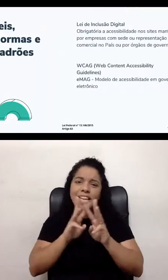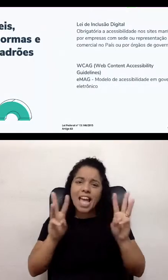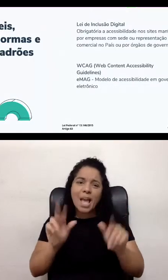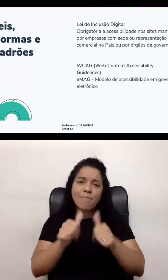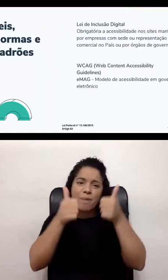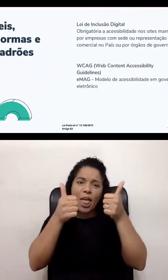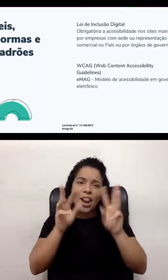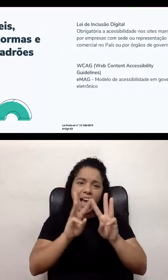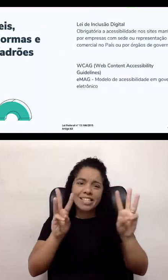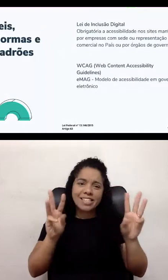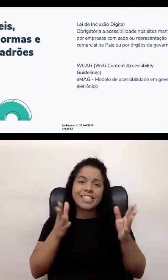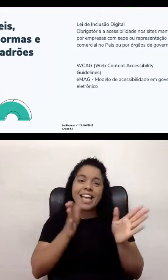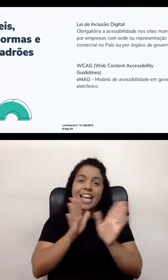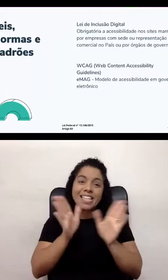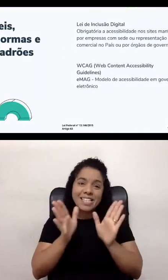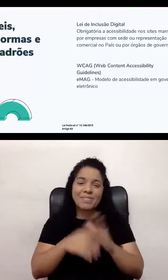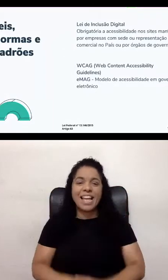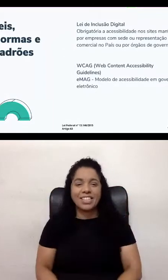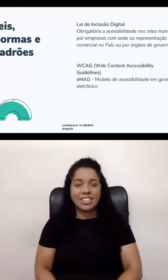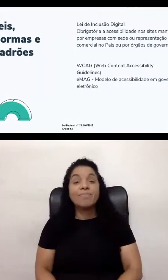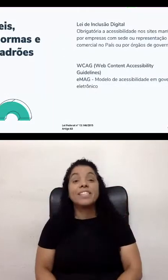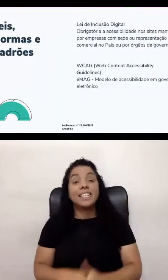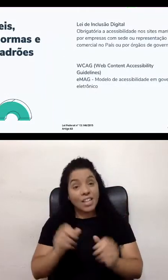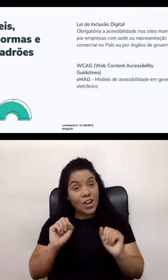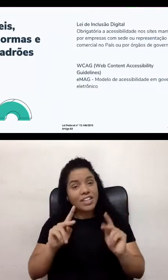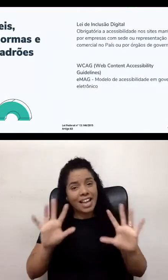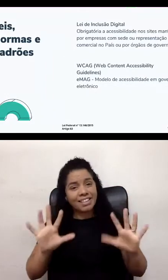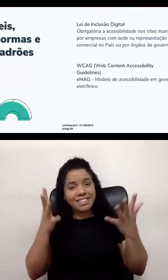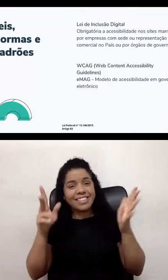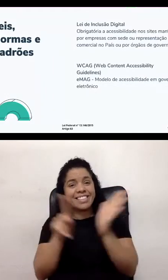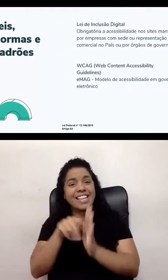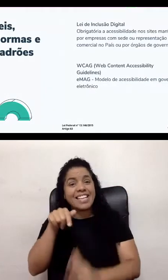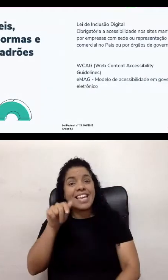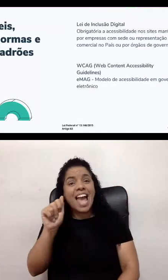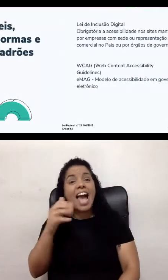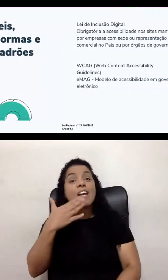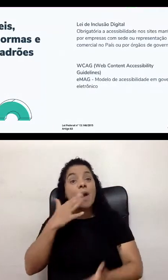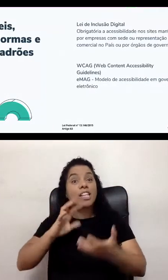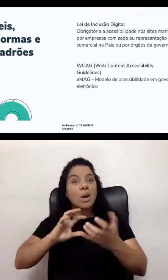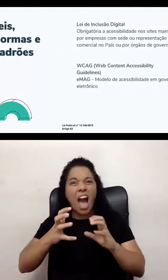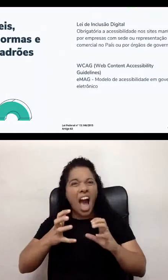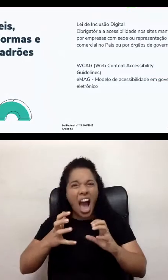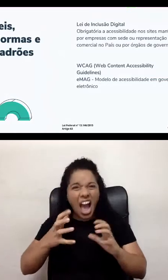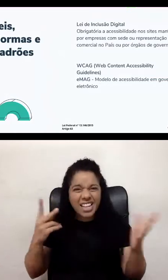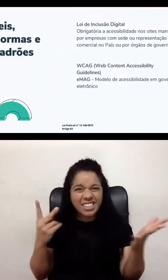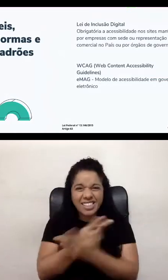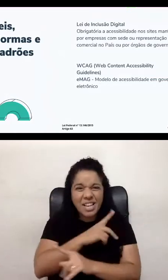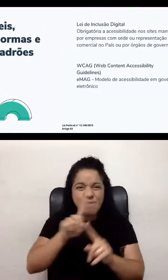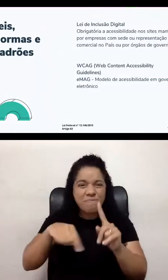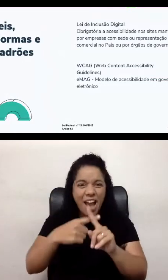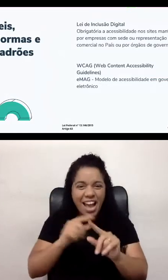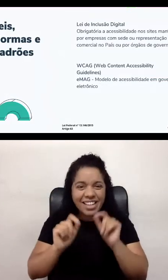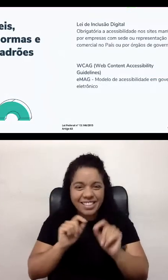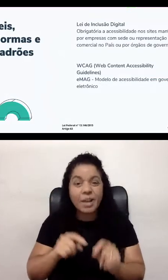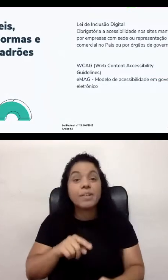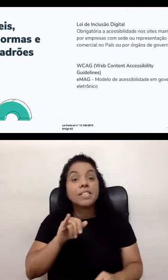tá? Tá, a gente está num evento de QA, né? Quais são os bugs mais comuns? Então, vamos lá. Se a gente